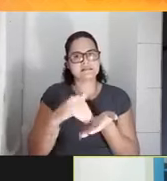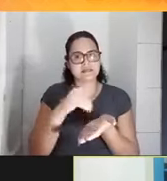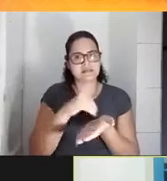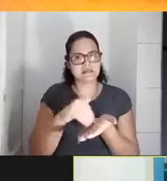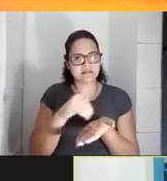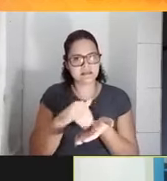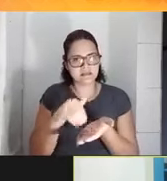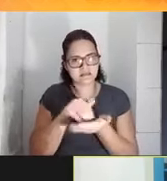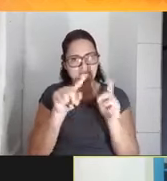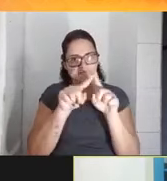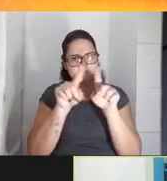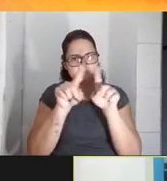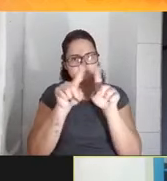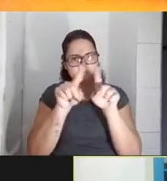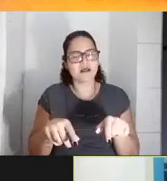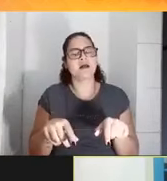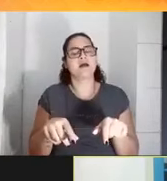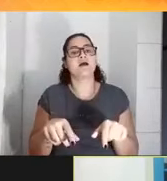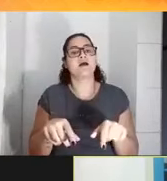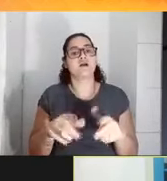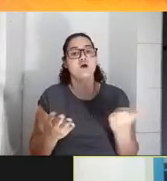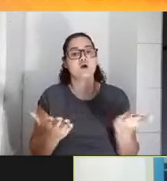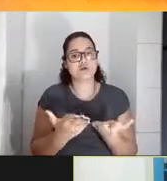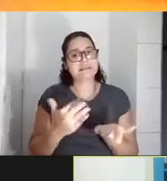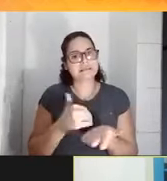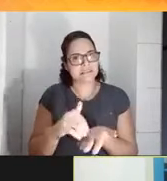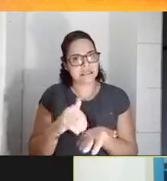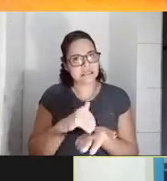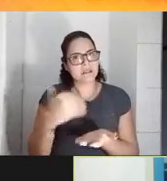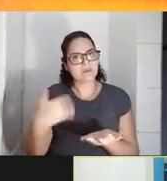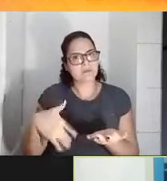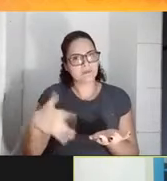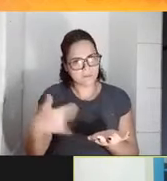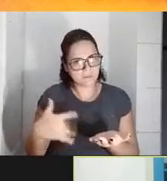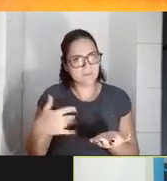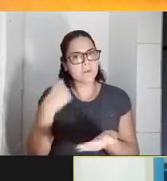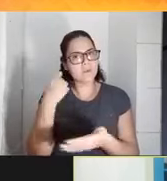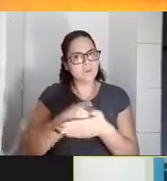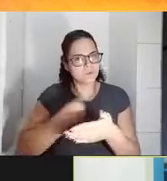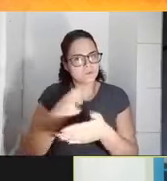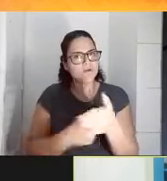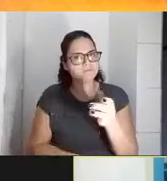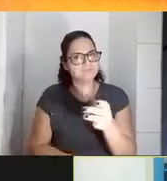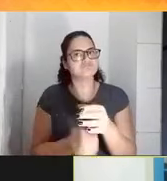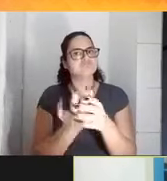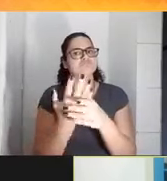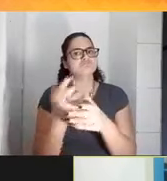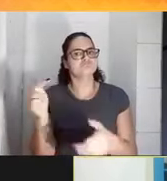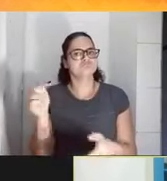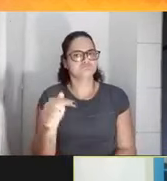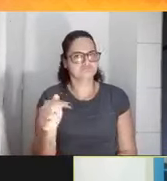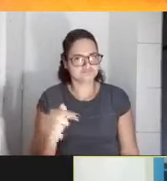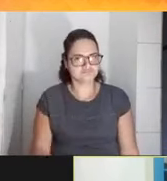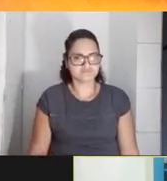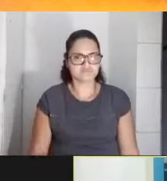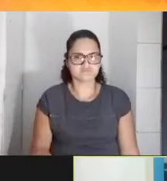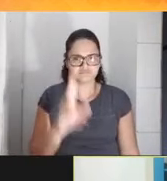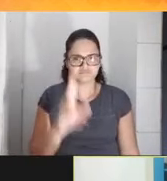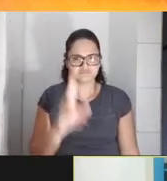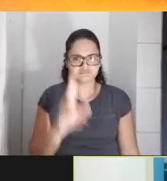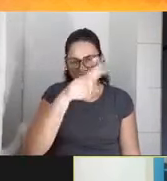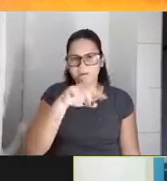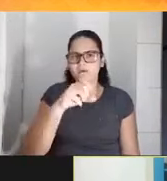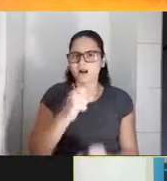CNTE, hoje uma secretaria que é oriunda de muita luta. Eu me lembro, lá em 95,